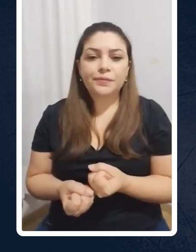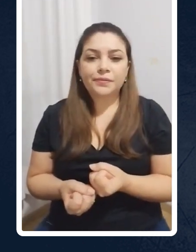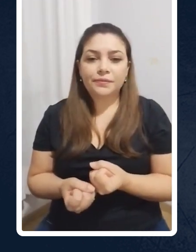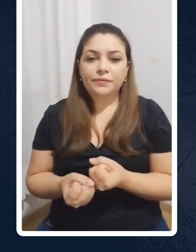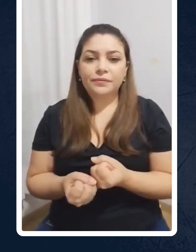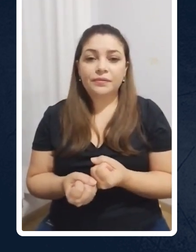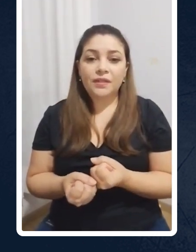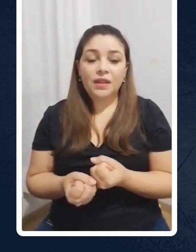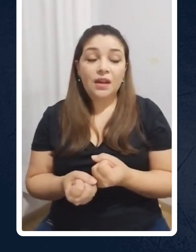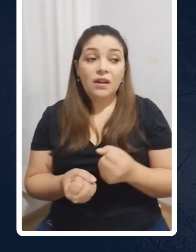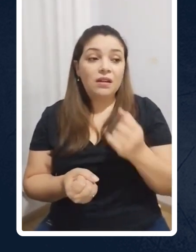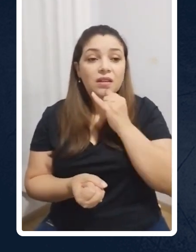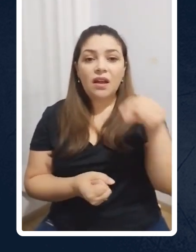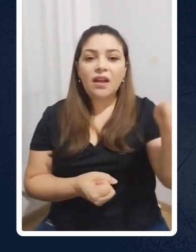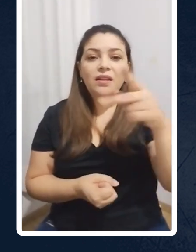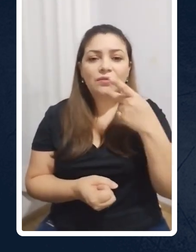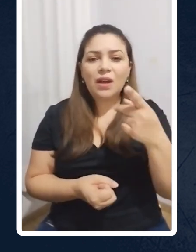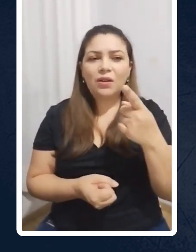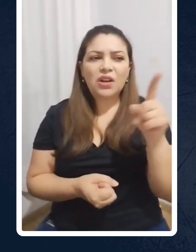Não cabe a nós isso.